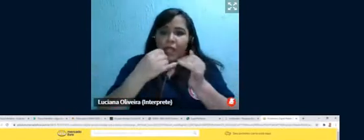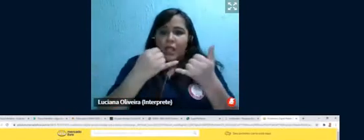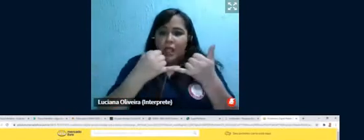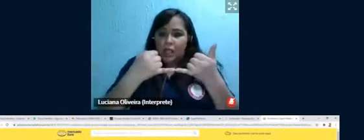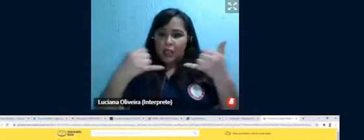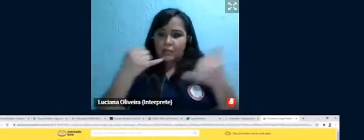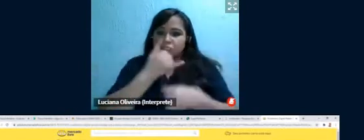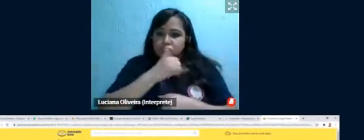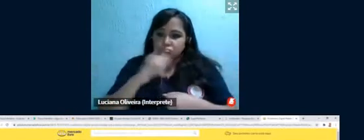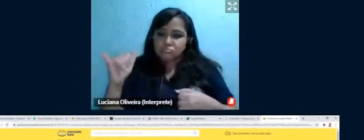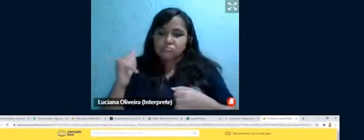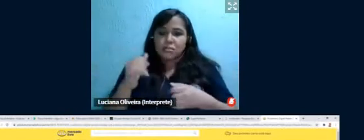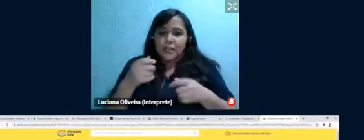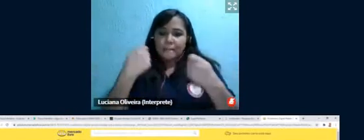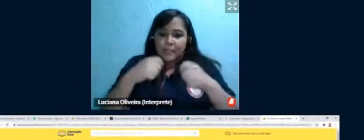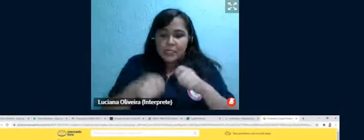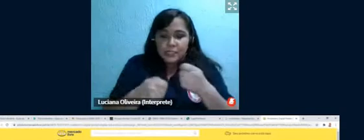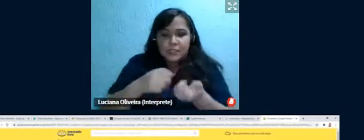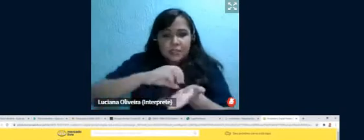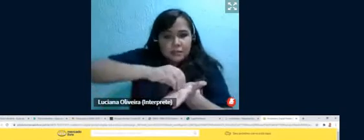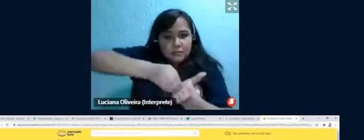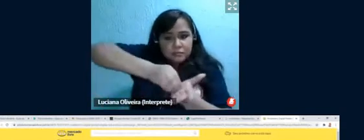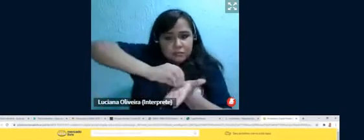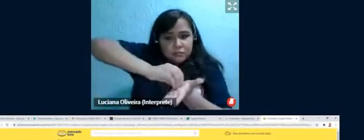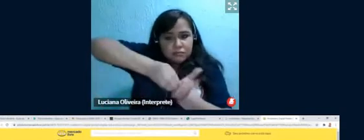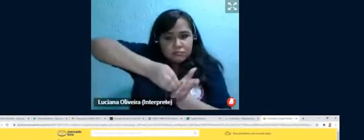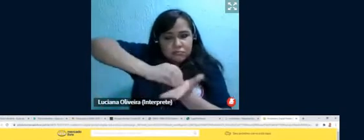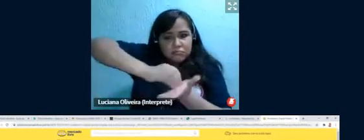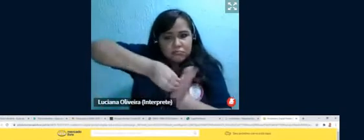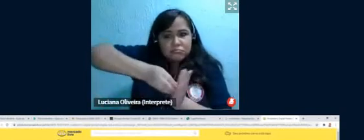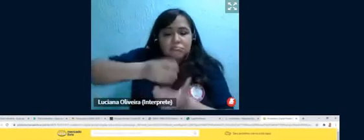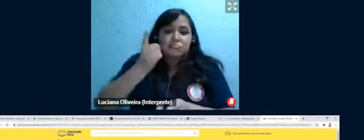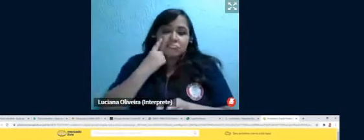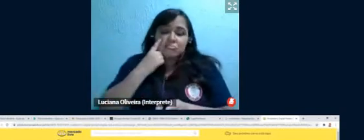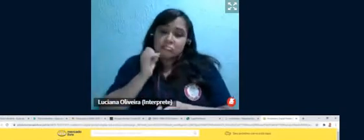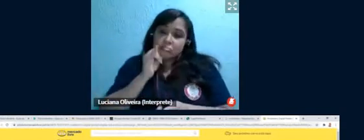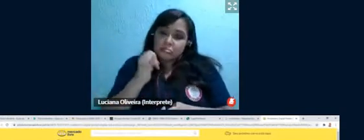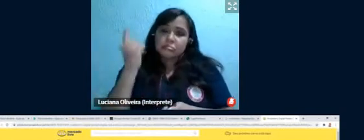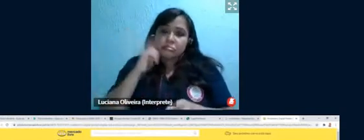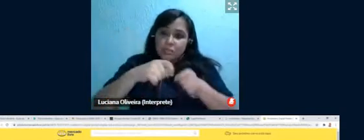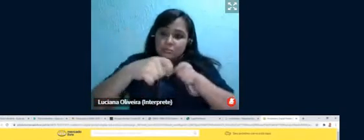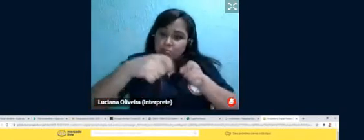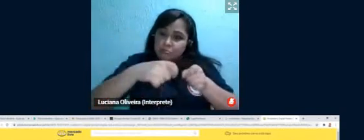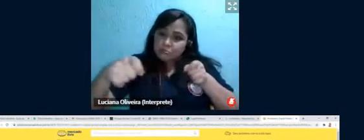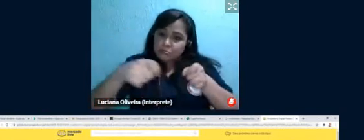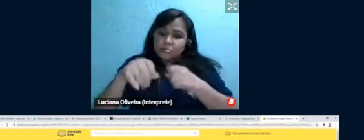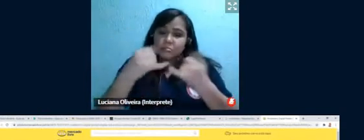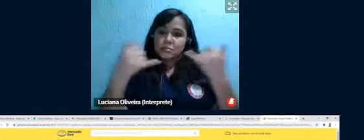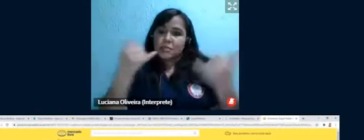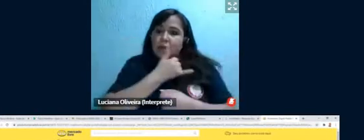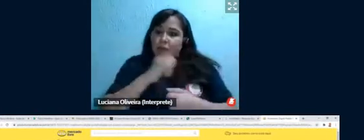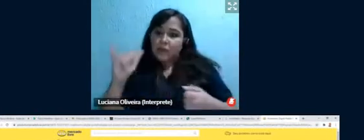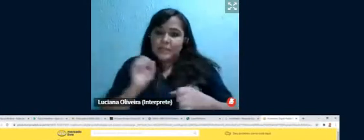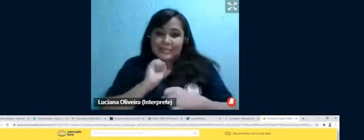medir corrente aqui. E você precisa também ajustar os terminais que você vai utilizar. E se você ligar errado isso aqui no circuito, isso